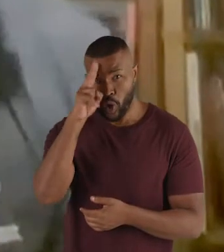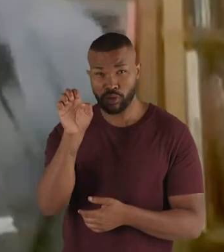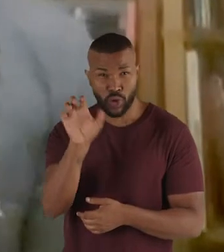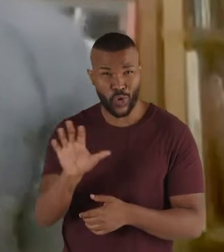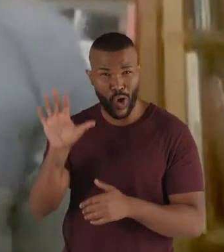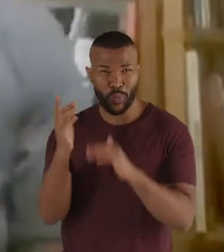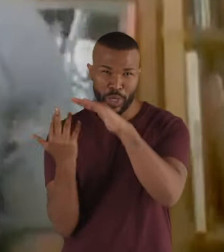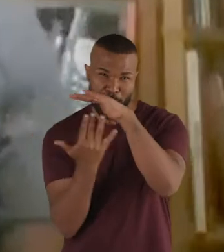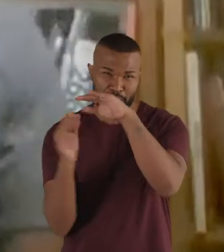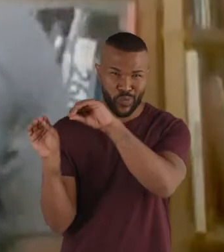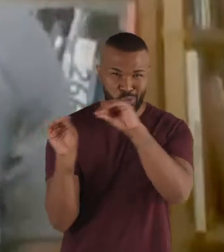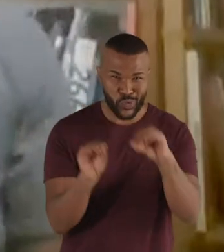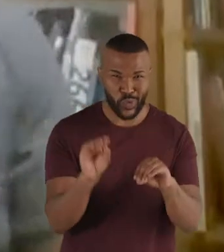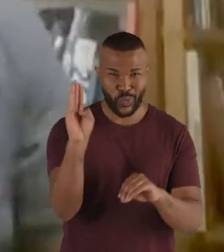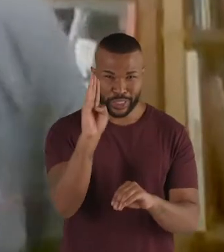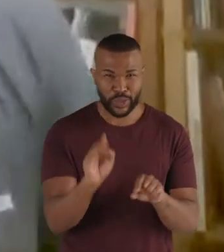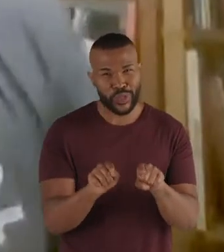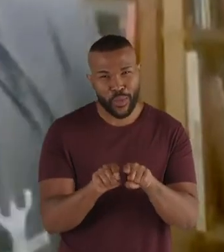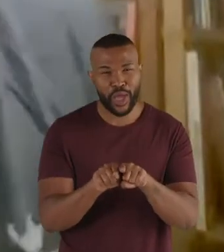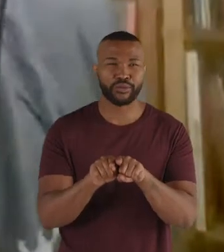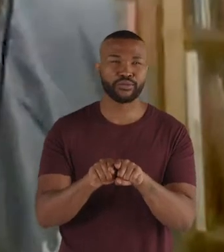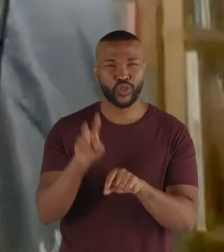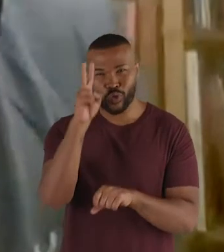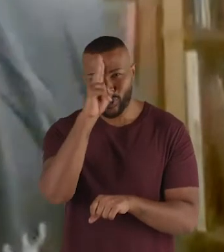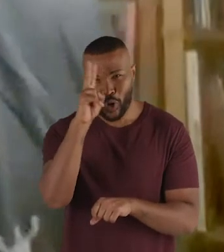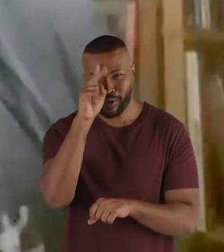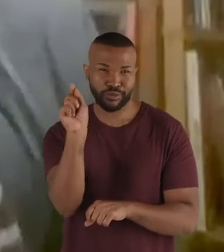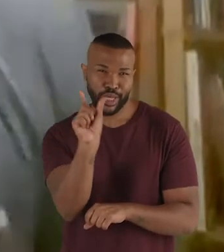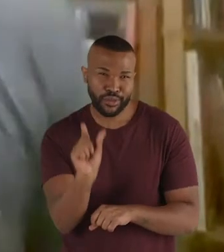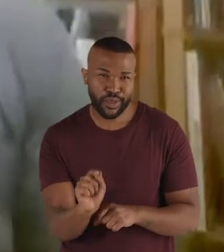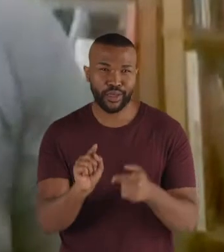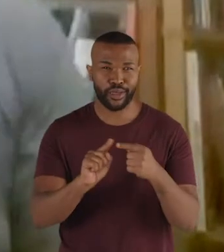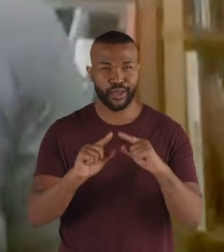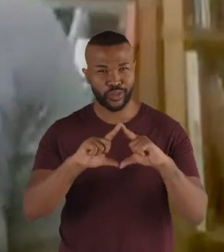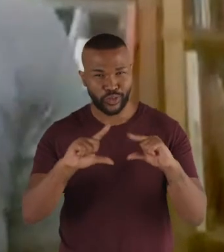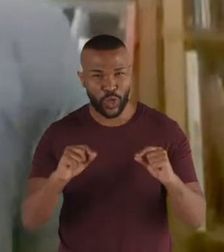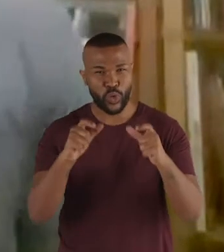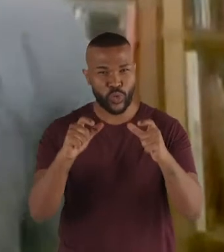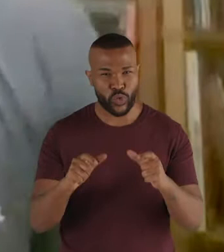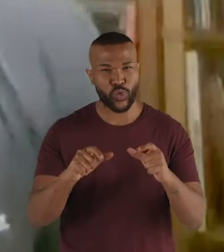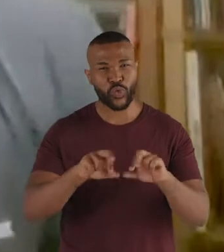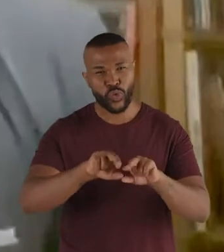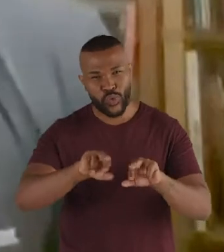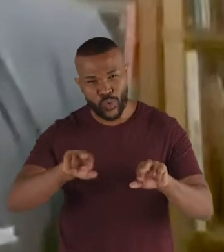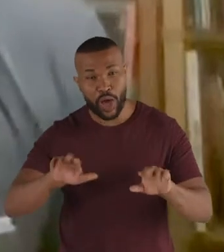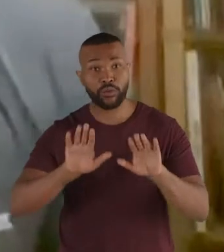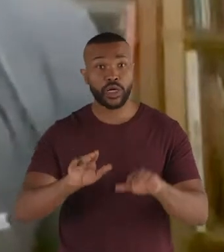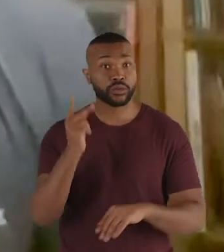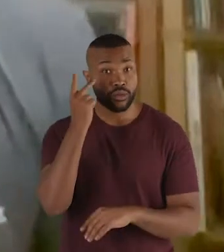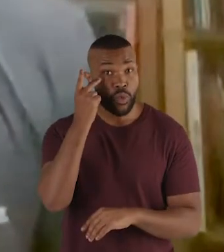história de imigração, além dessa história italiana, japonesa e de outros grupos, São